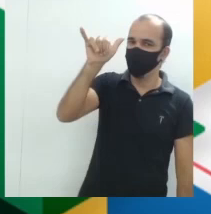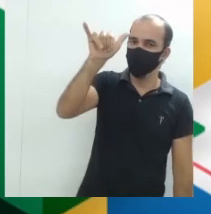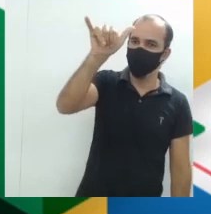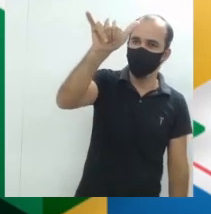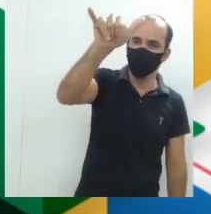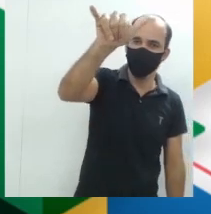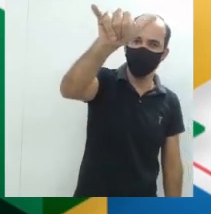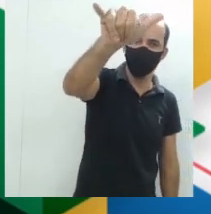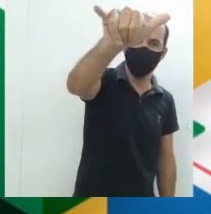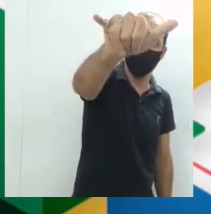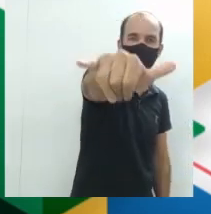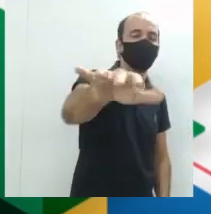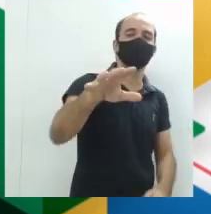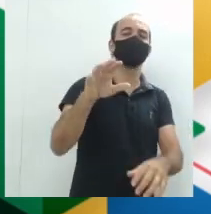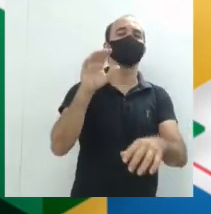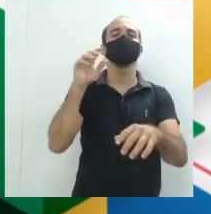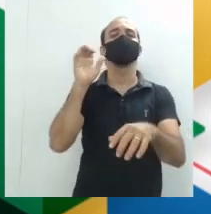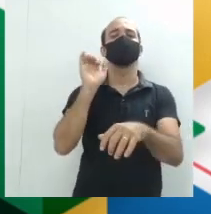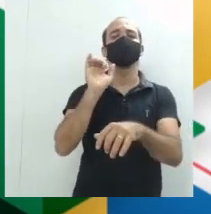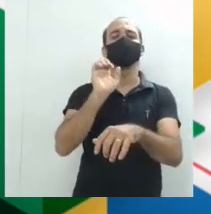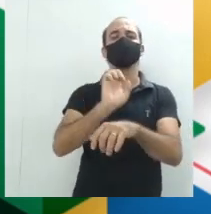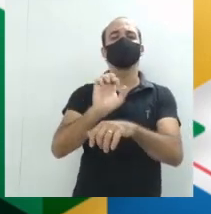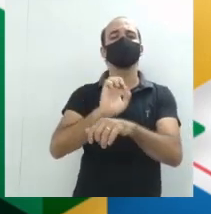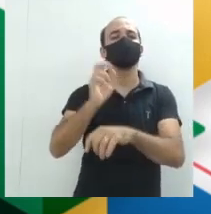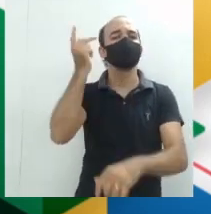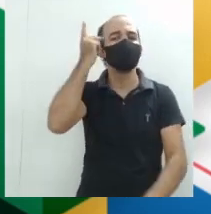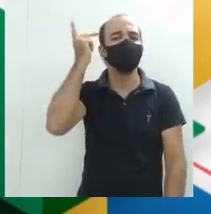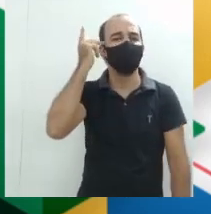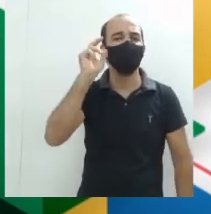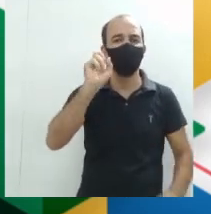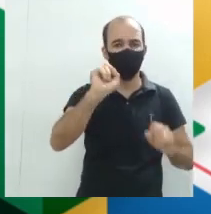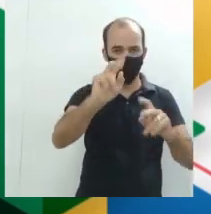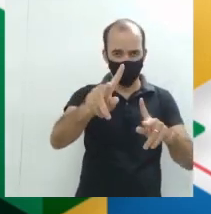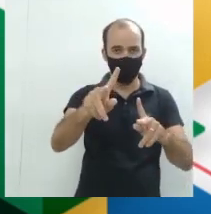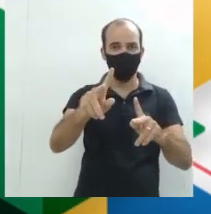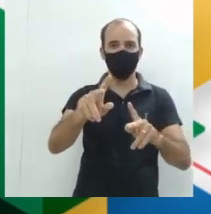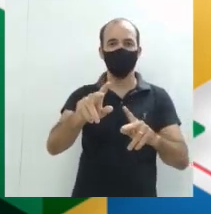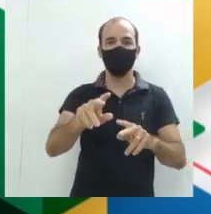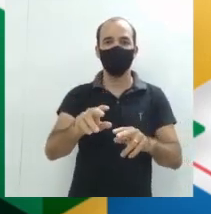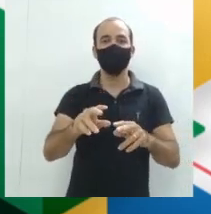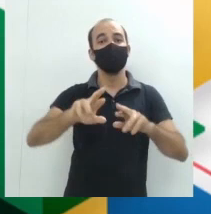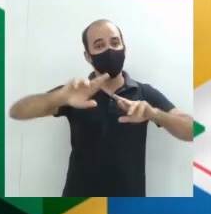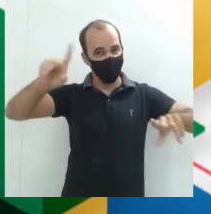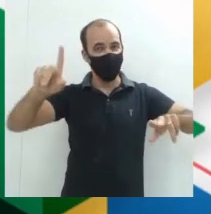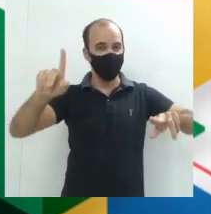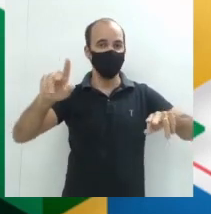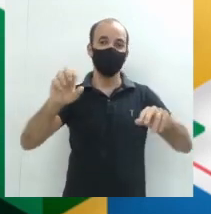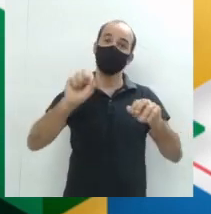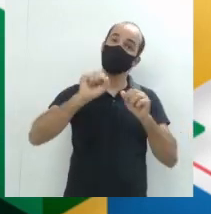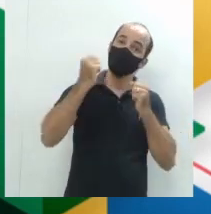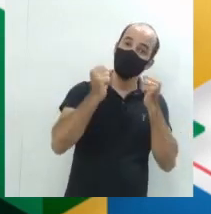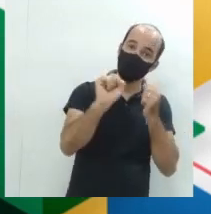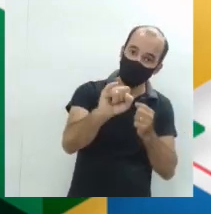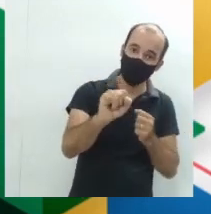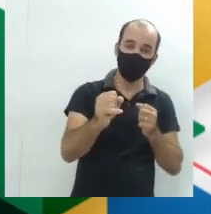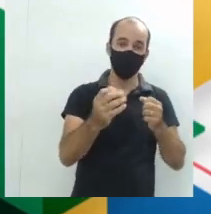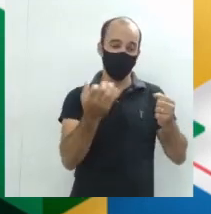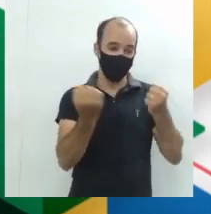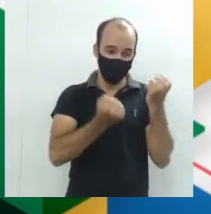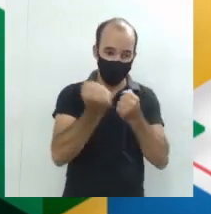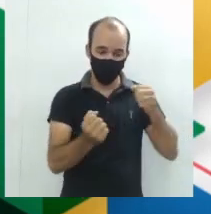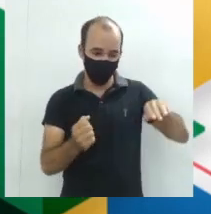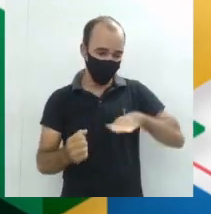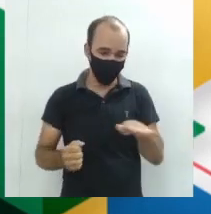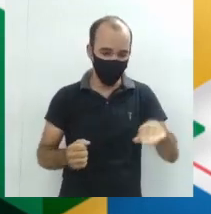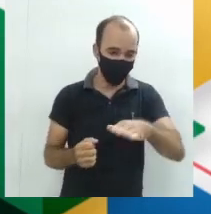o vetor deslocamento. Então, se a trajetória, povo de Deus, for curvilínea, o valor do vetor